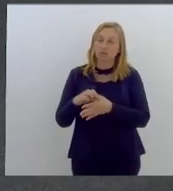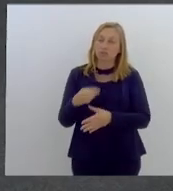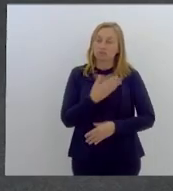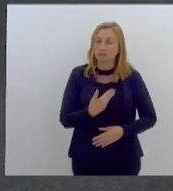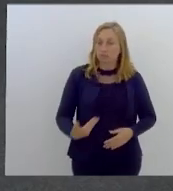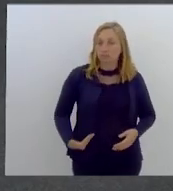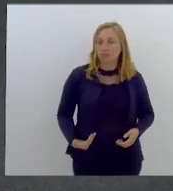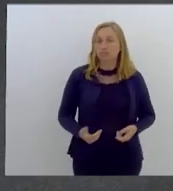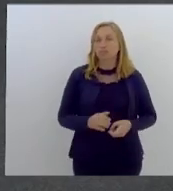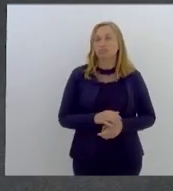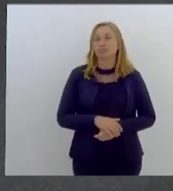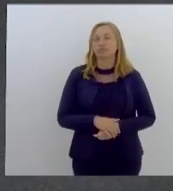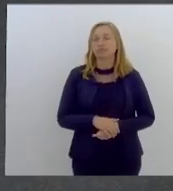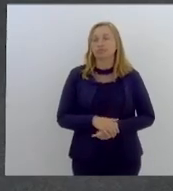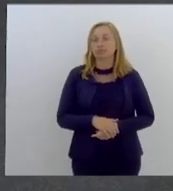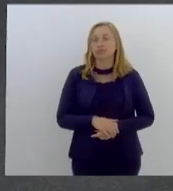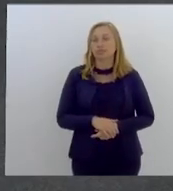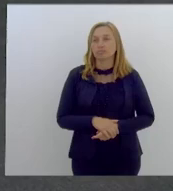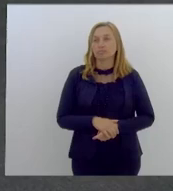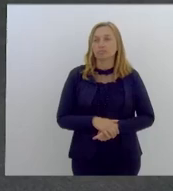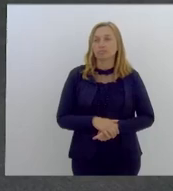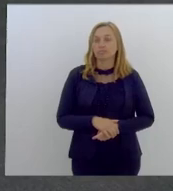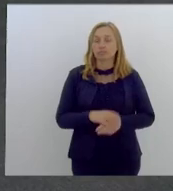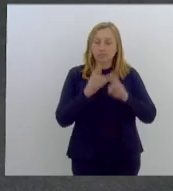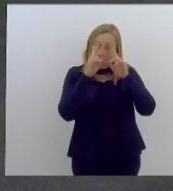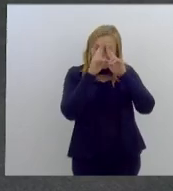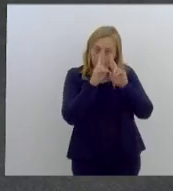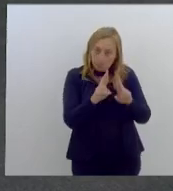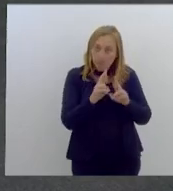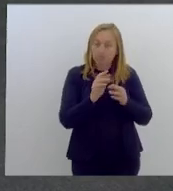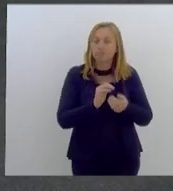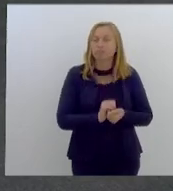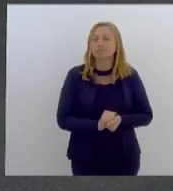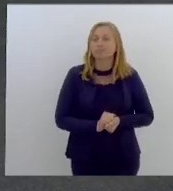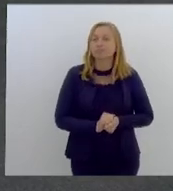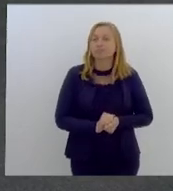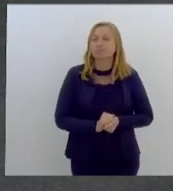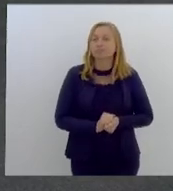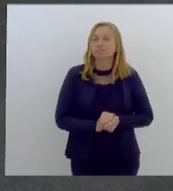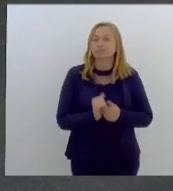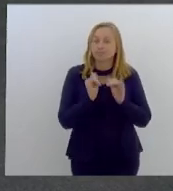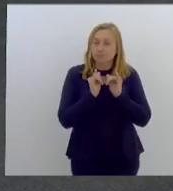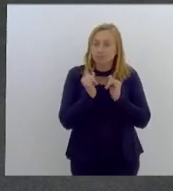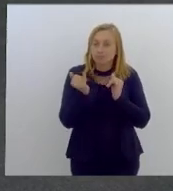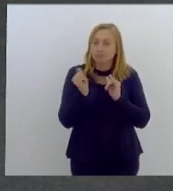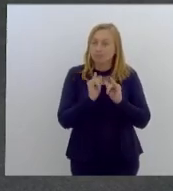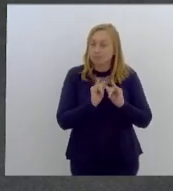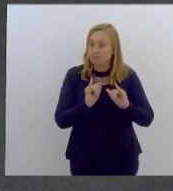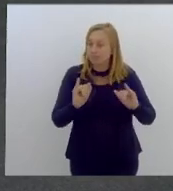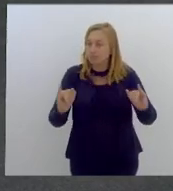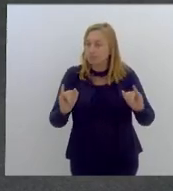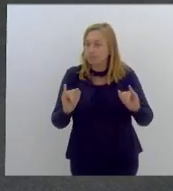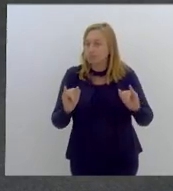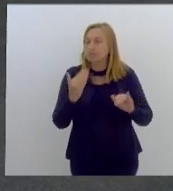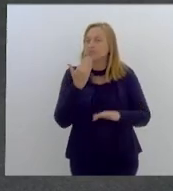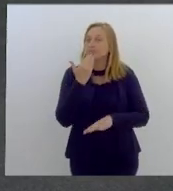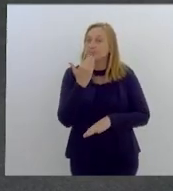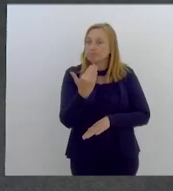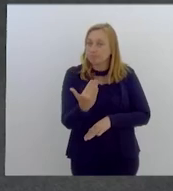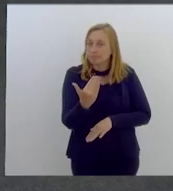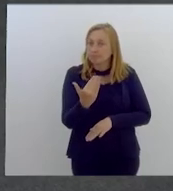como líder do governo, de forma respeitosa e nos informou que ia